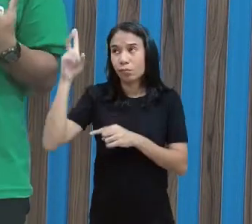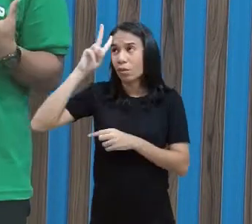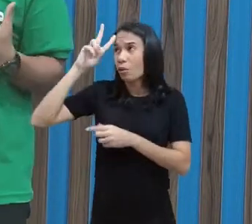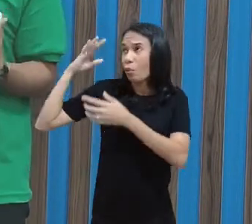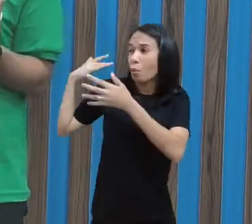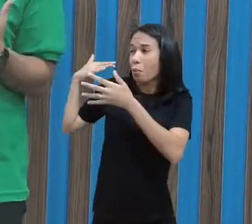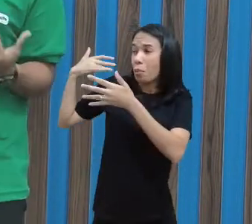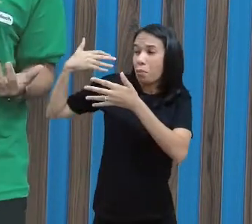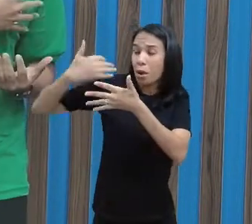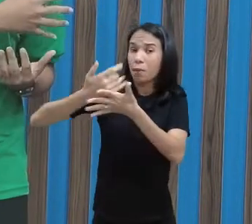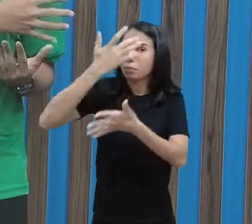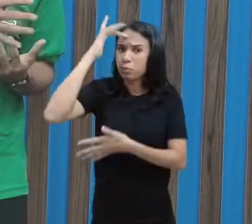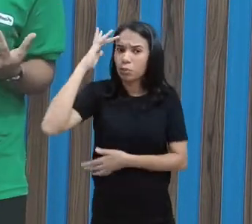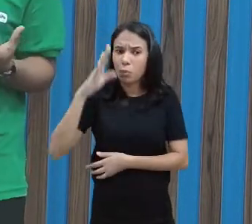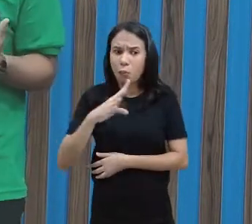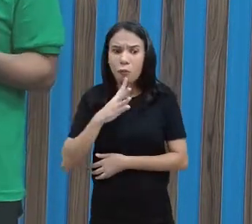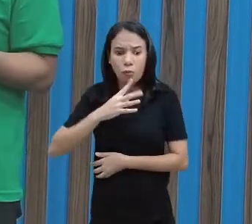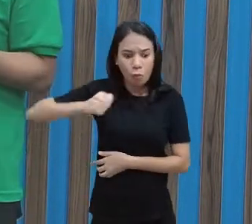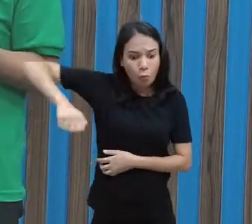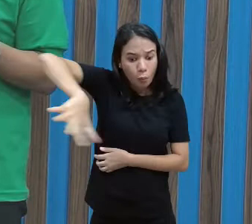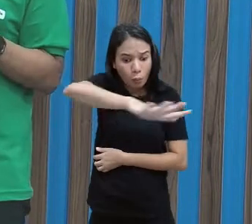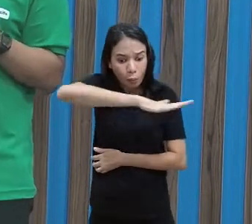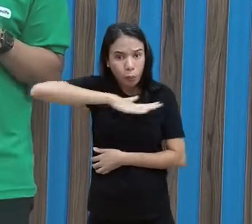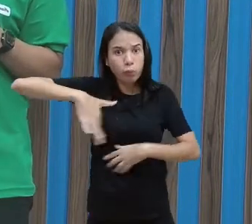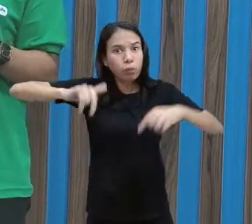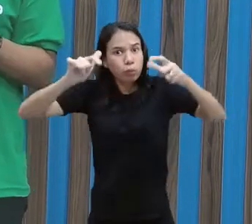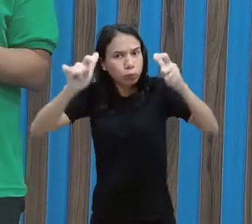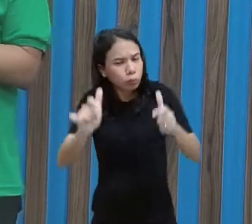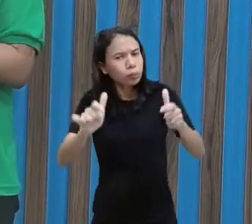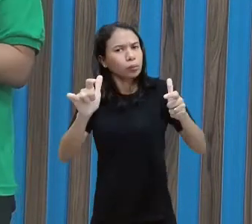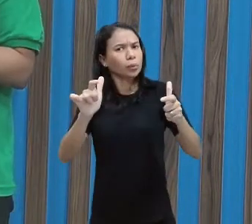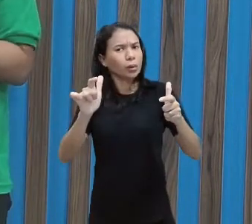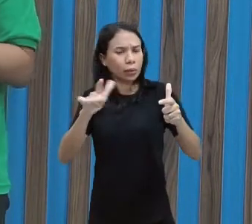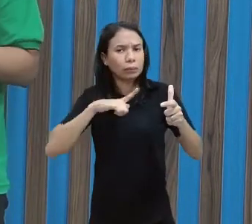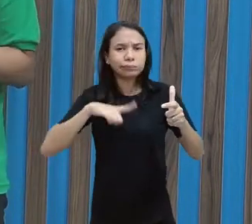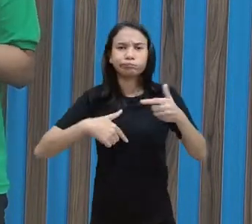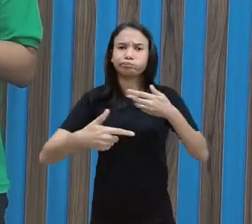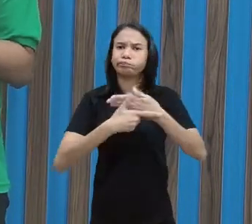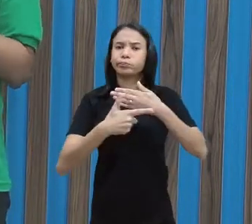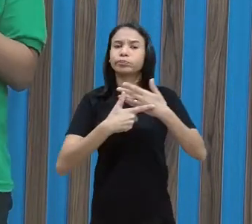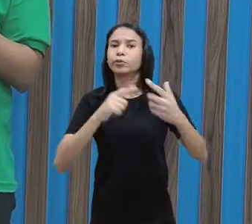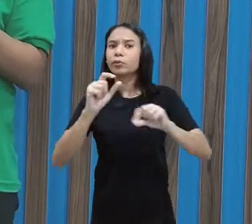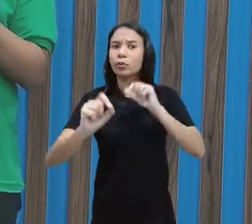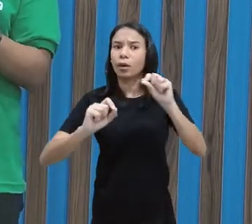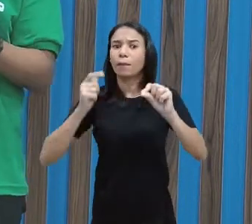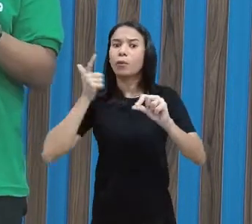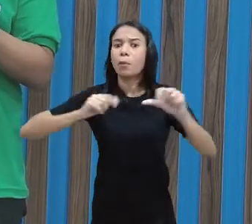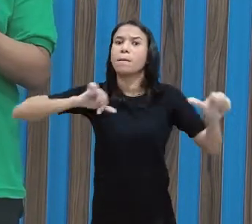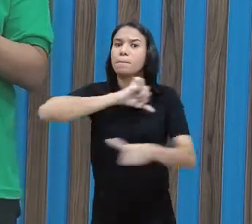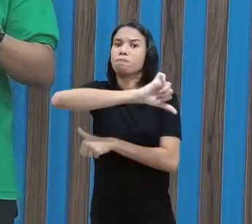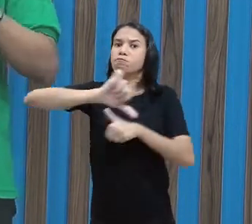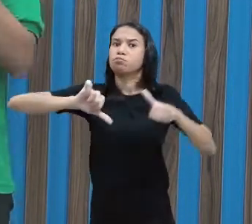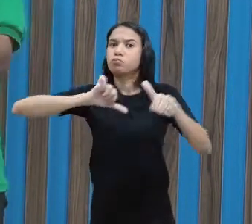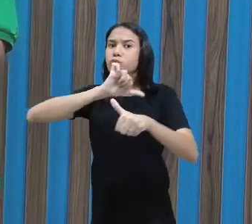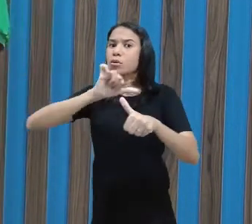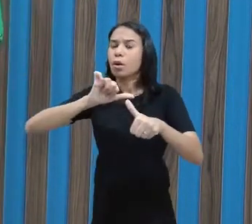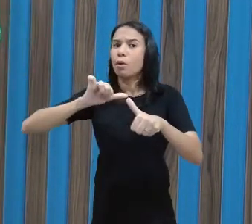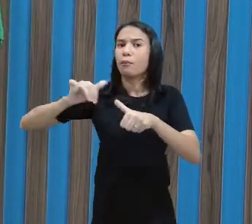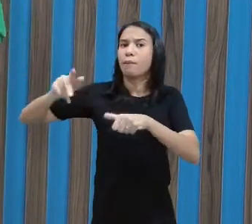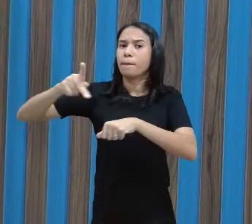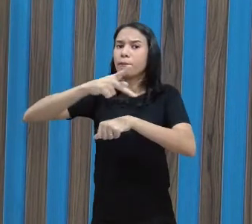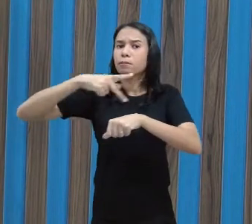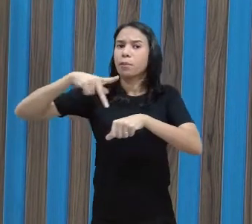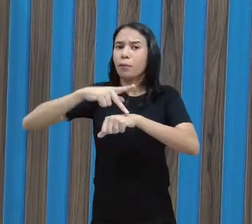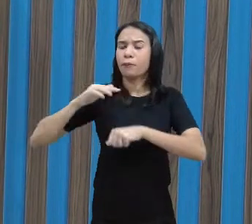conhecimento geográfico, o conhecimento do espaço ao redor, se viu muitas vezes para mudar o destino das nações, o destino